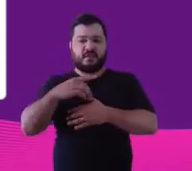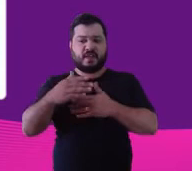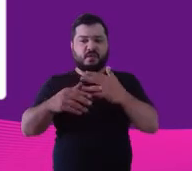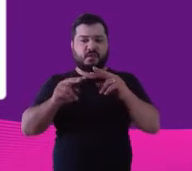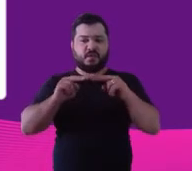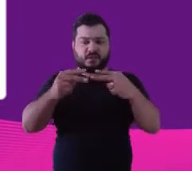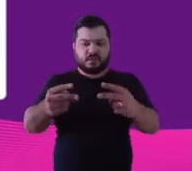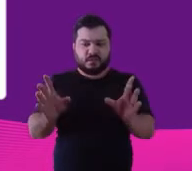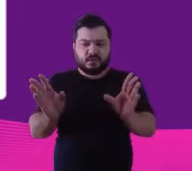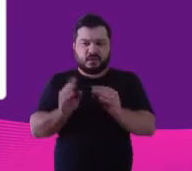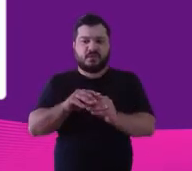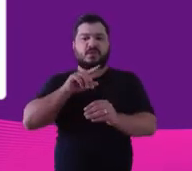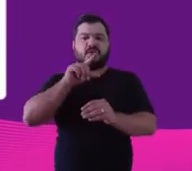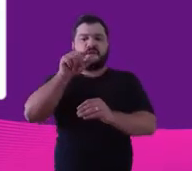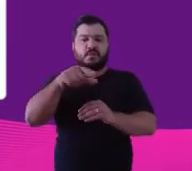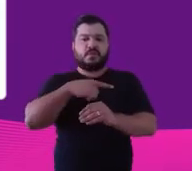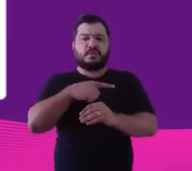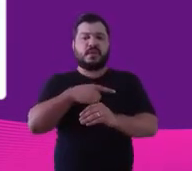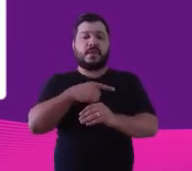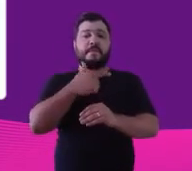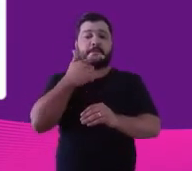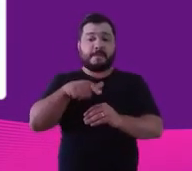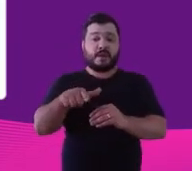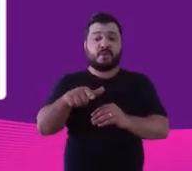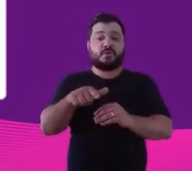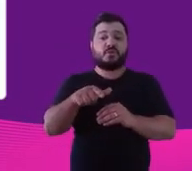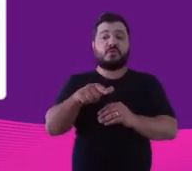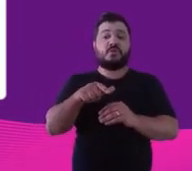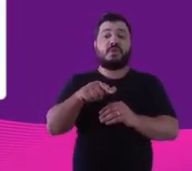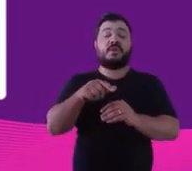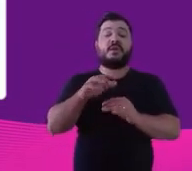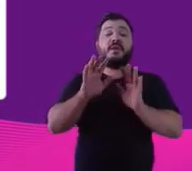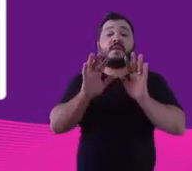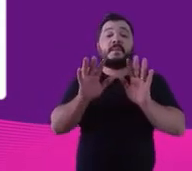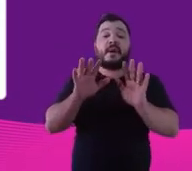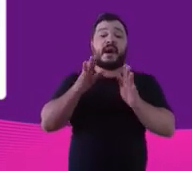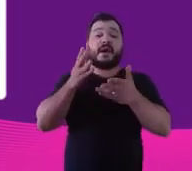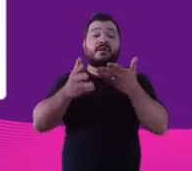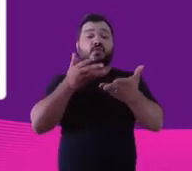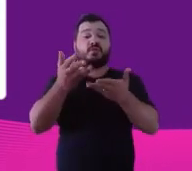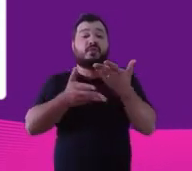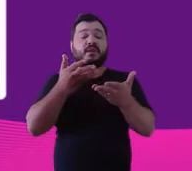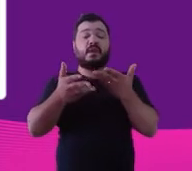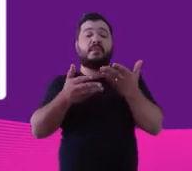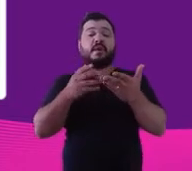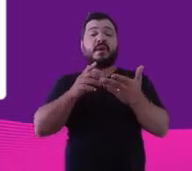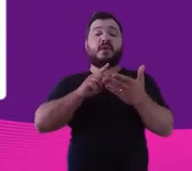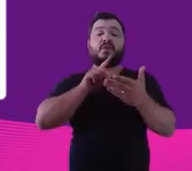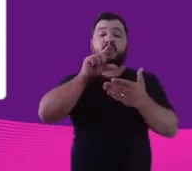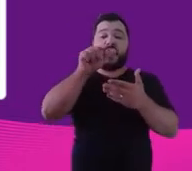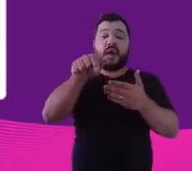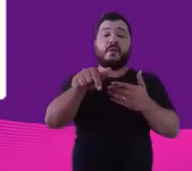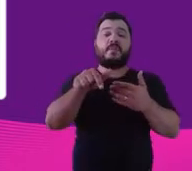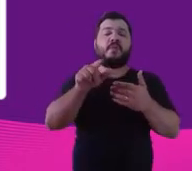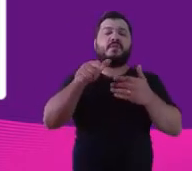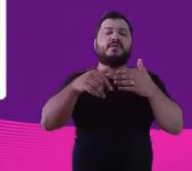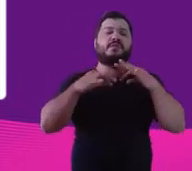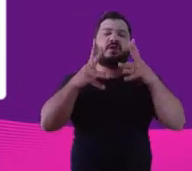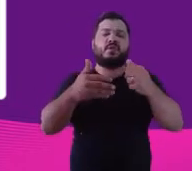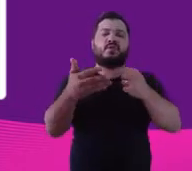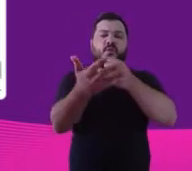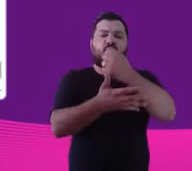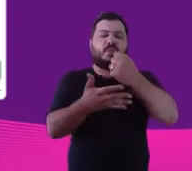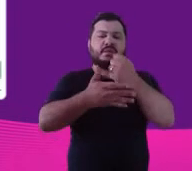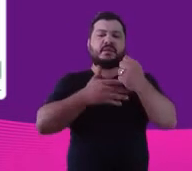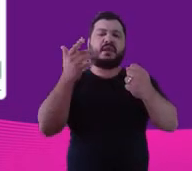consolidação depois de uma garota consolidação depois humano plena mas esse tratamento é após o transplante é baseado